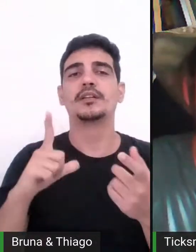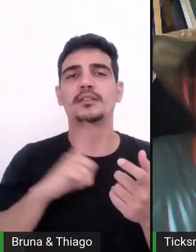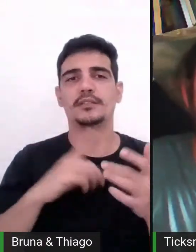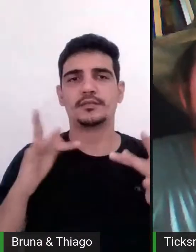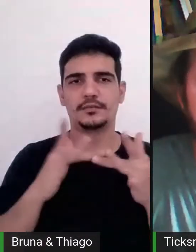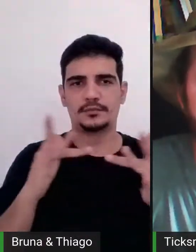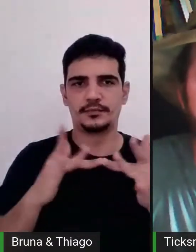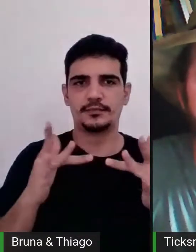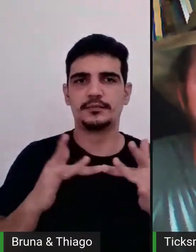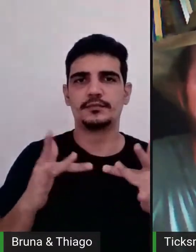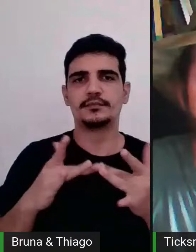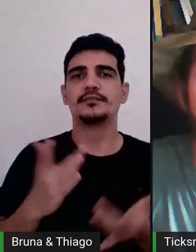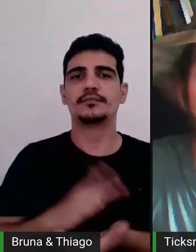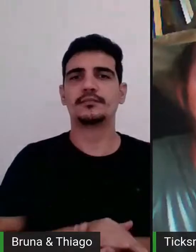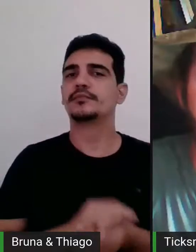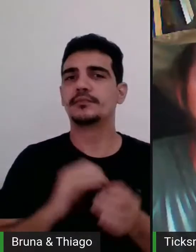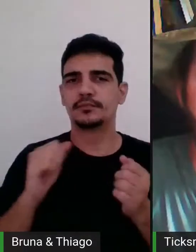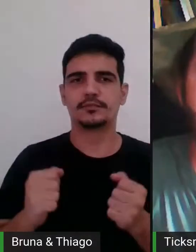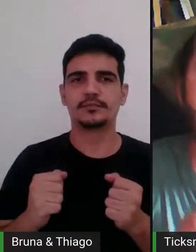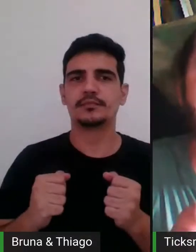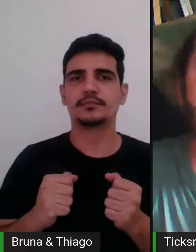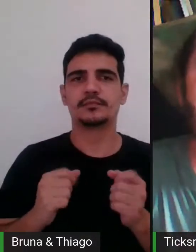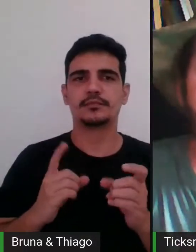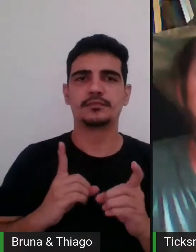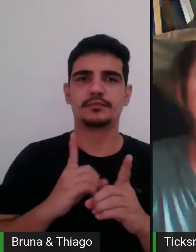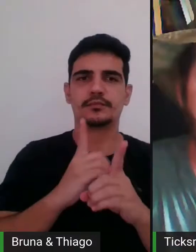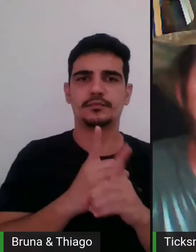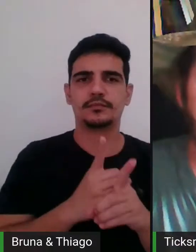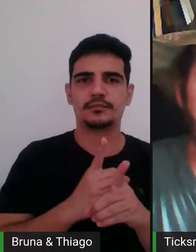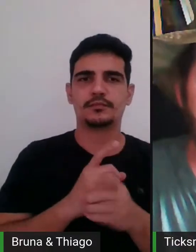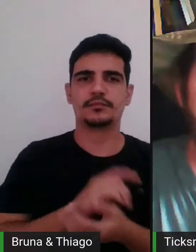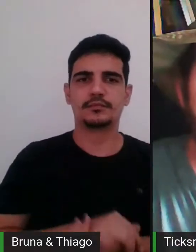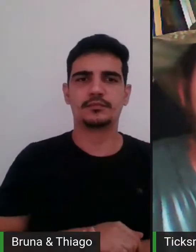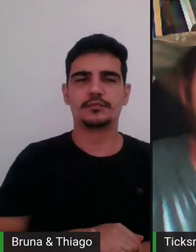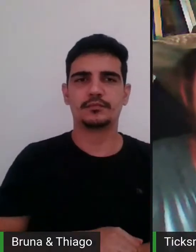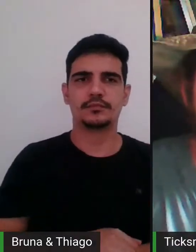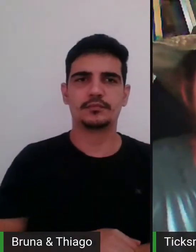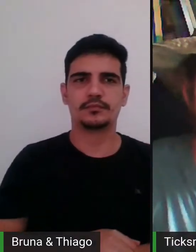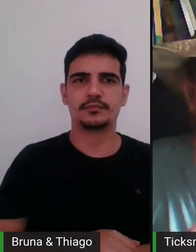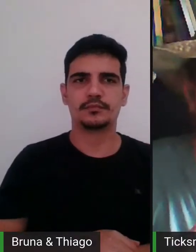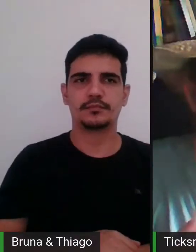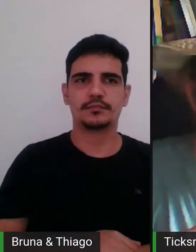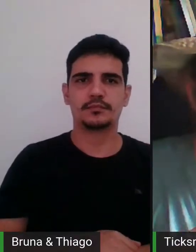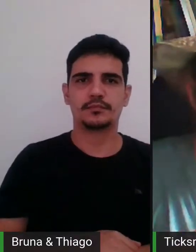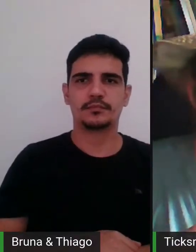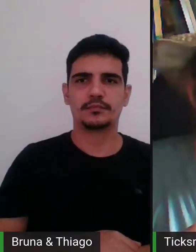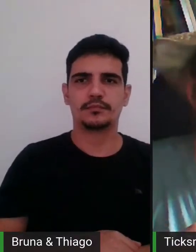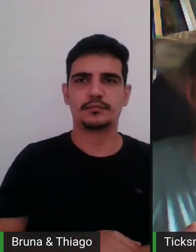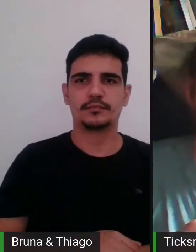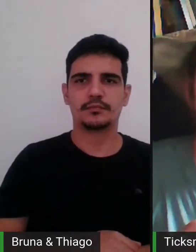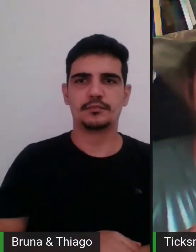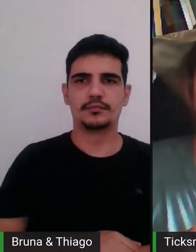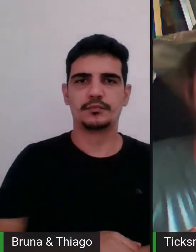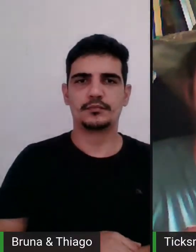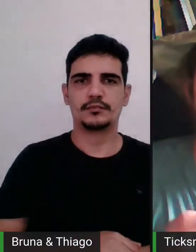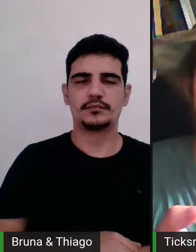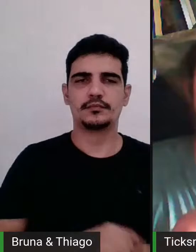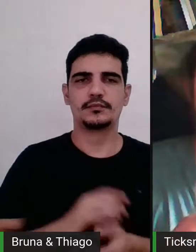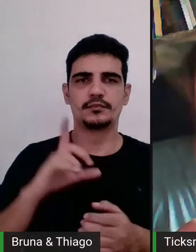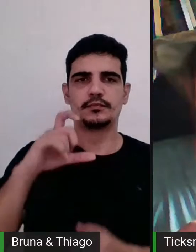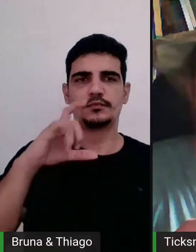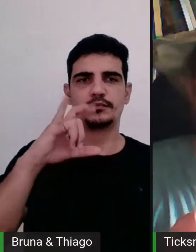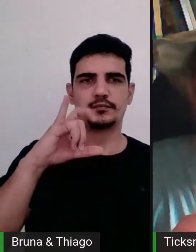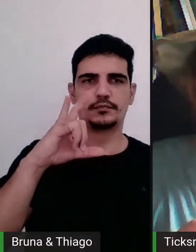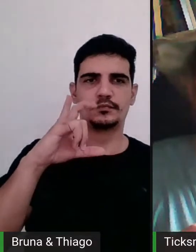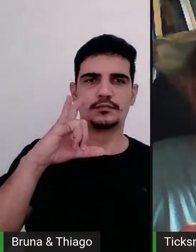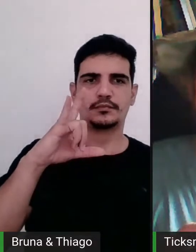sim. Quem quiser me seguir lá no Instagram, pode seguir, que é só Flávia Aparecida Terracini, né? Que é o Instagram normal.